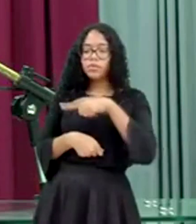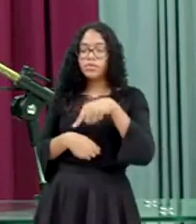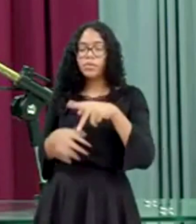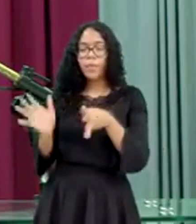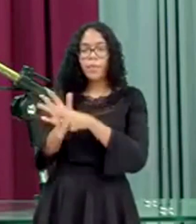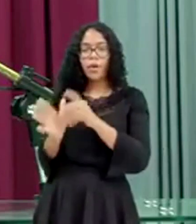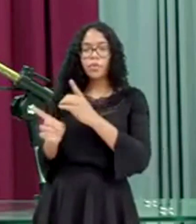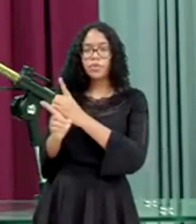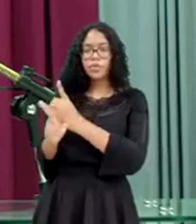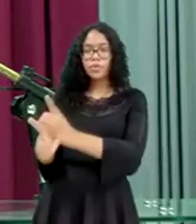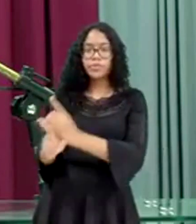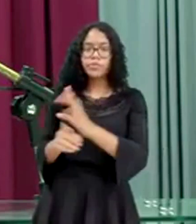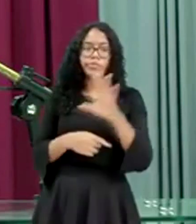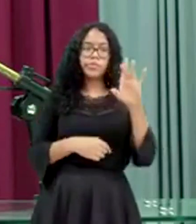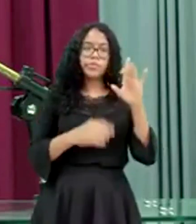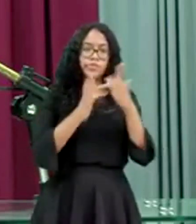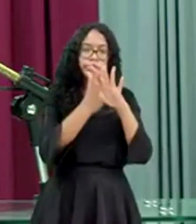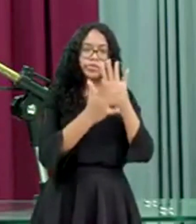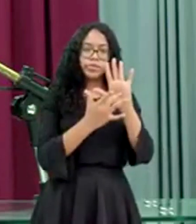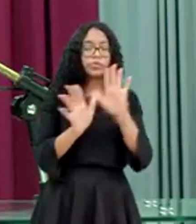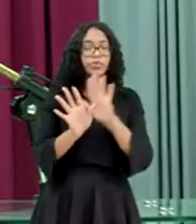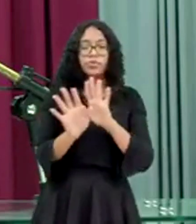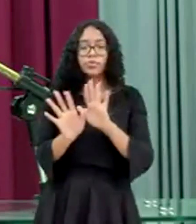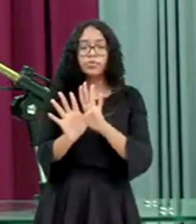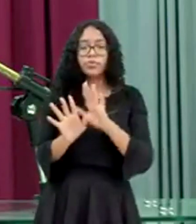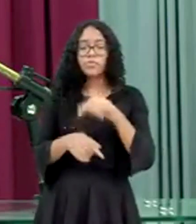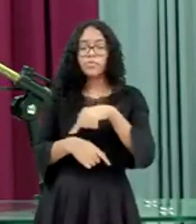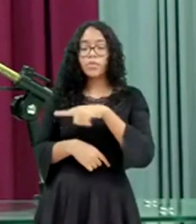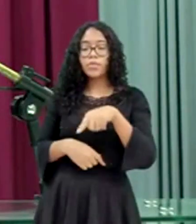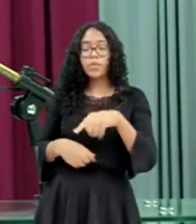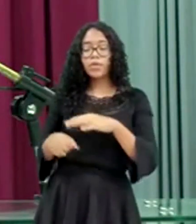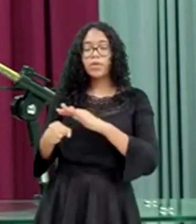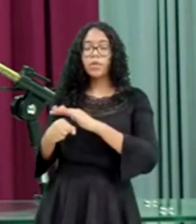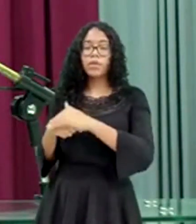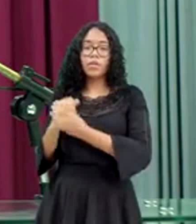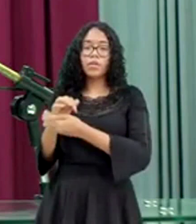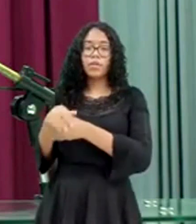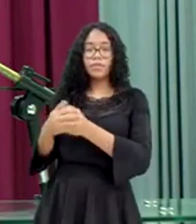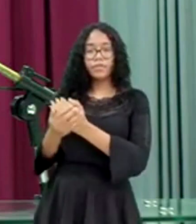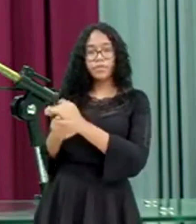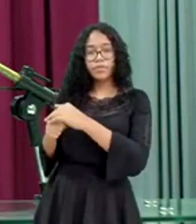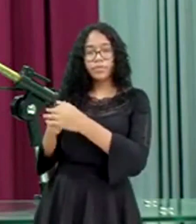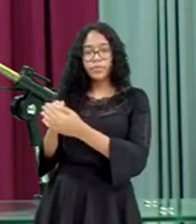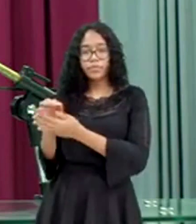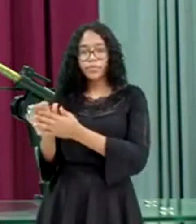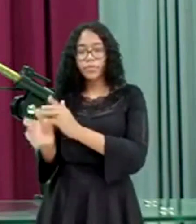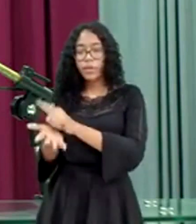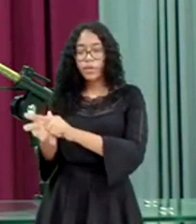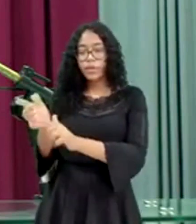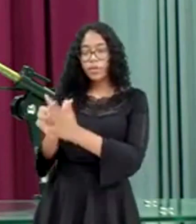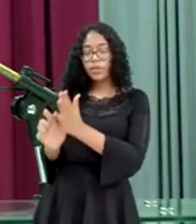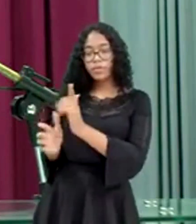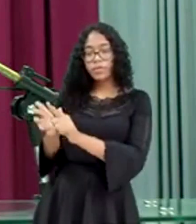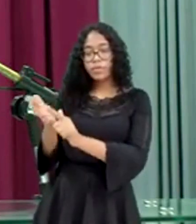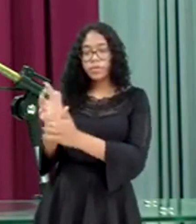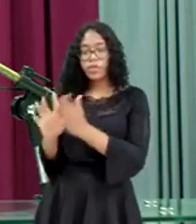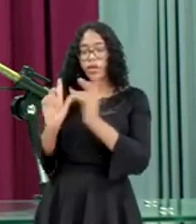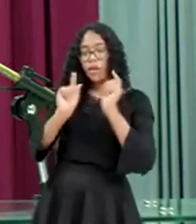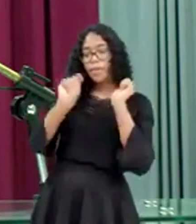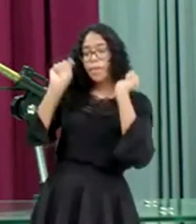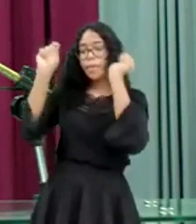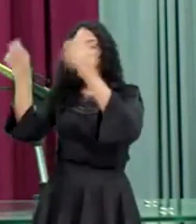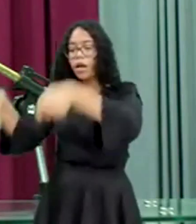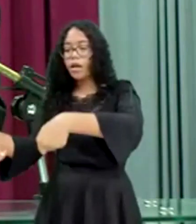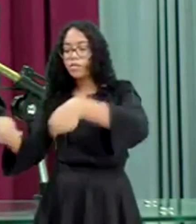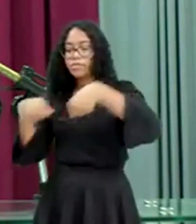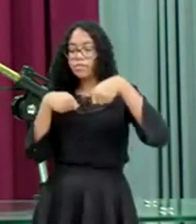Jesus. Estão lavando as redes depois de uma noite inteira pescando. Jesus